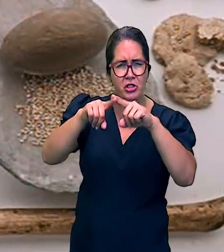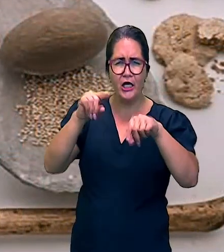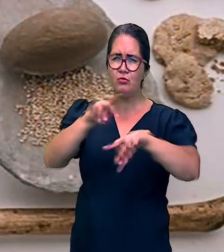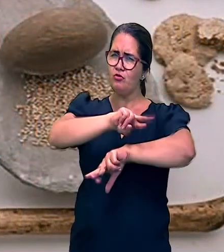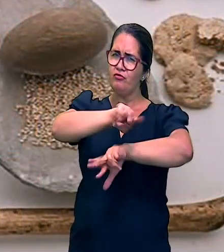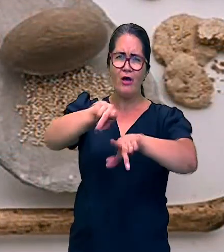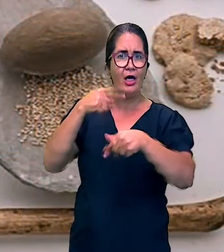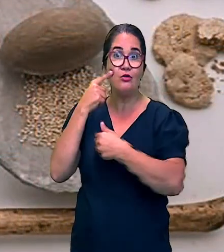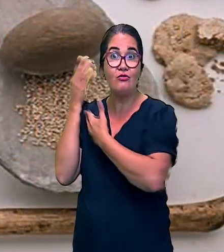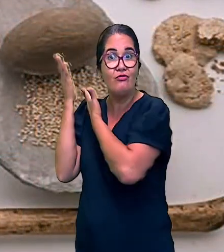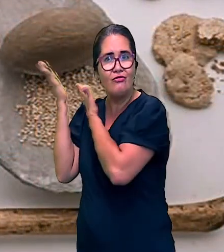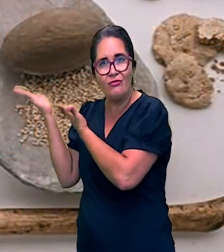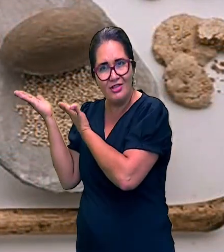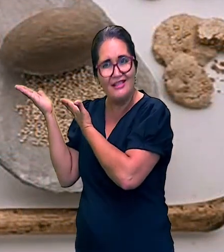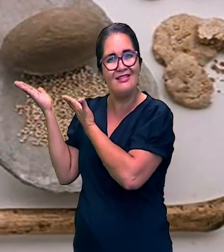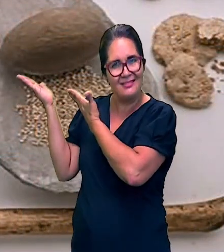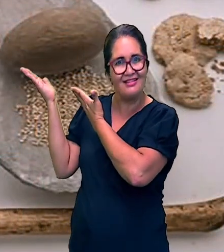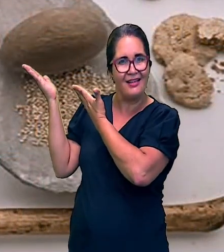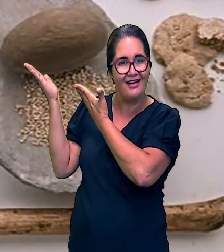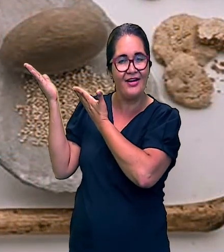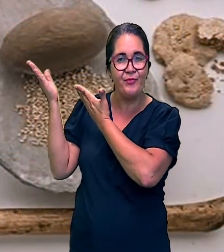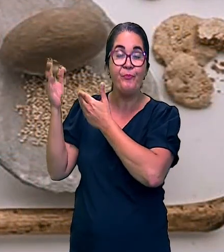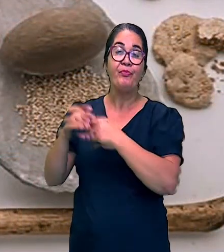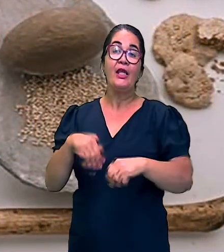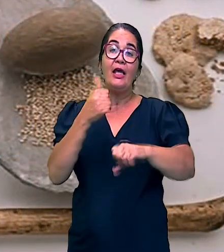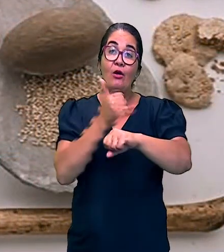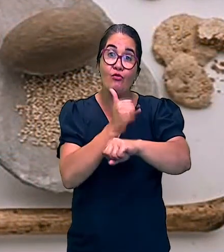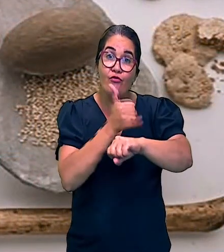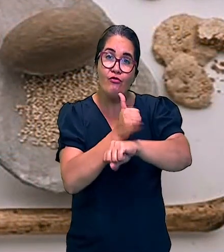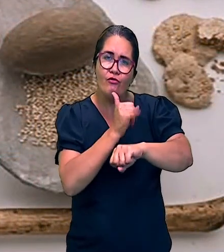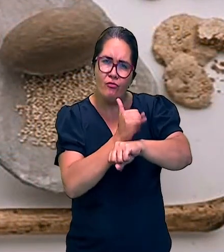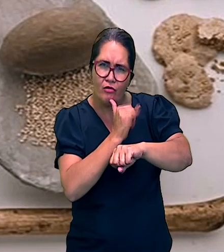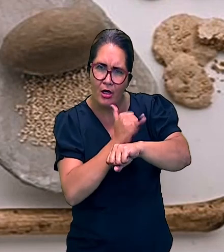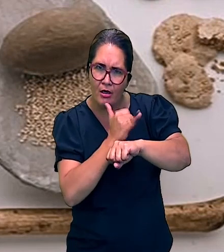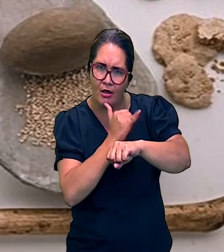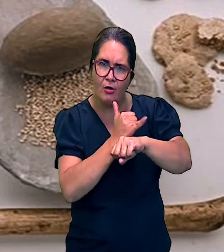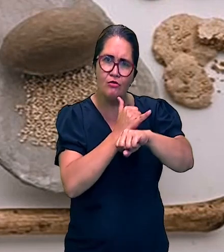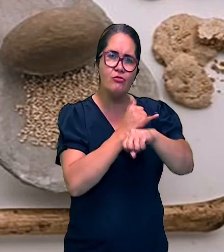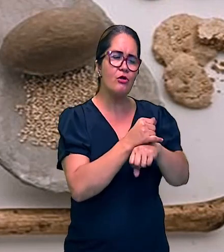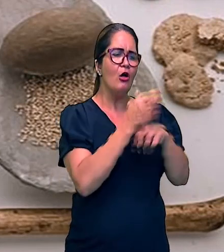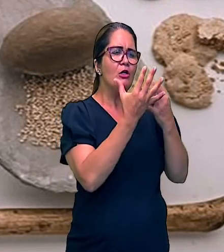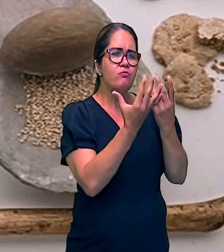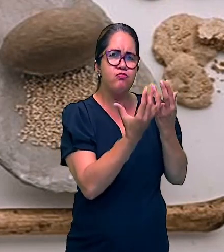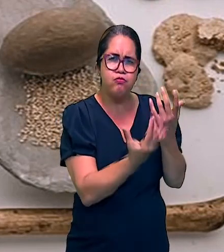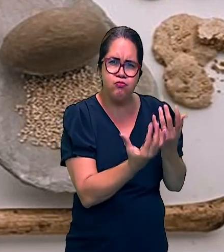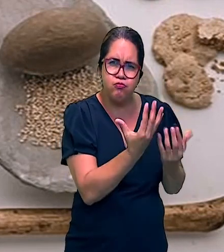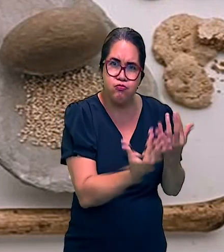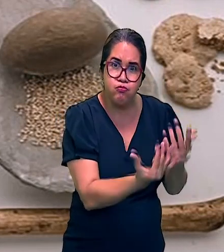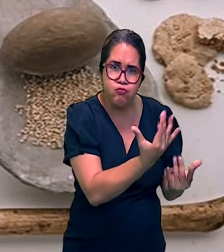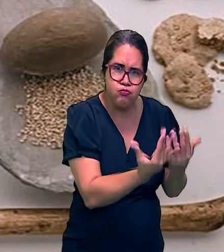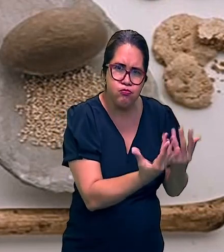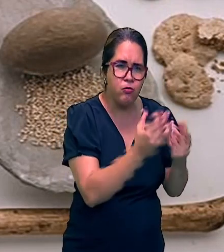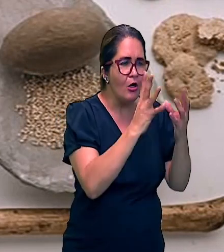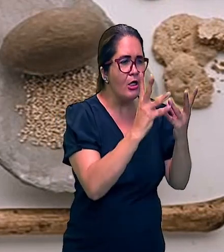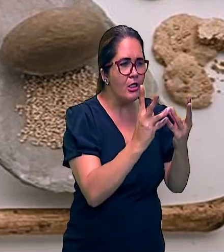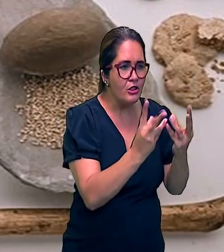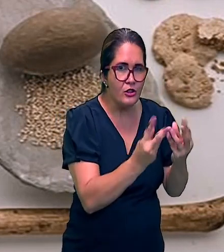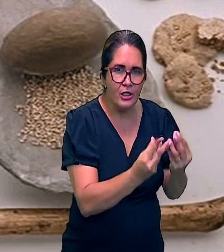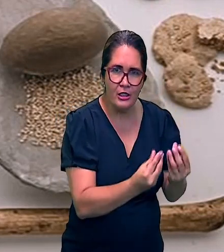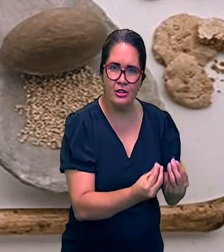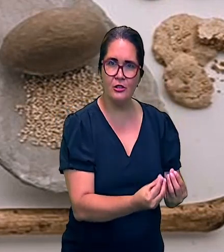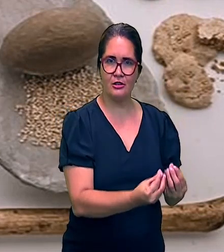e o manganês, e aquecidos em fornos primitivos, produziam ligas bastante